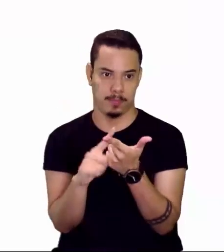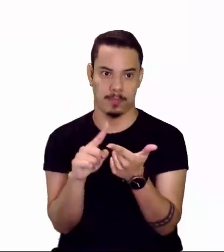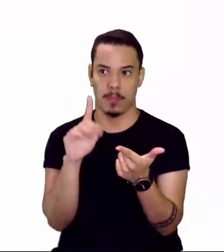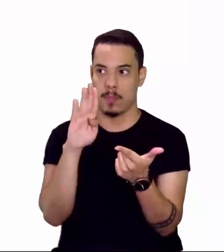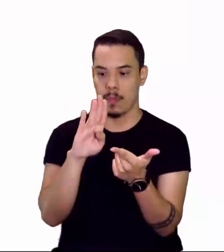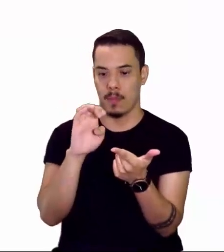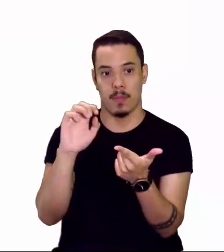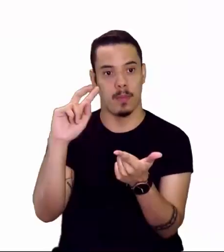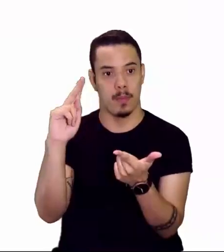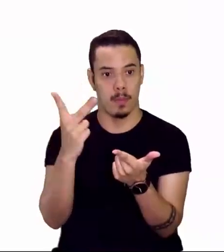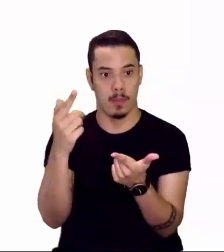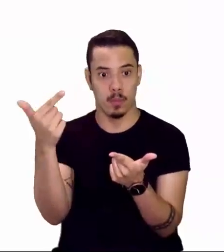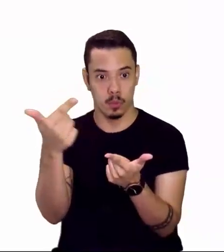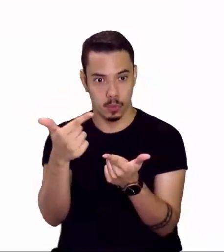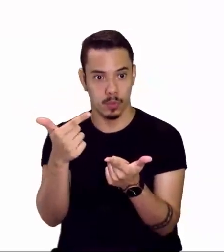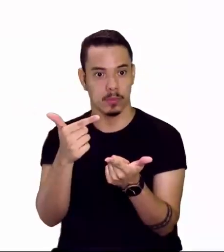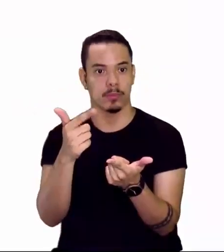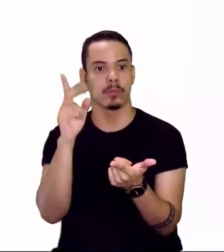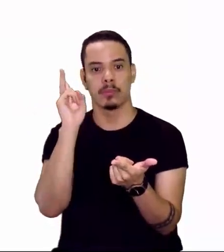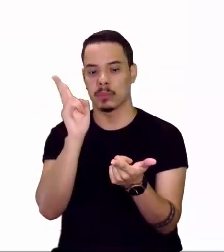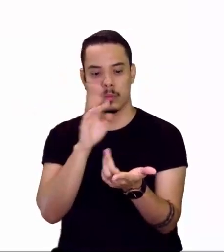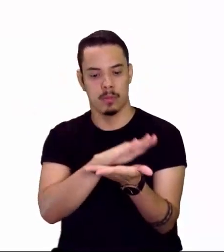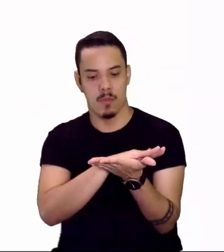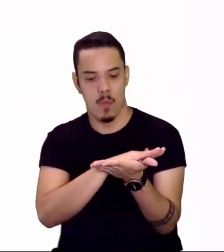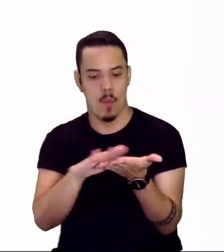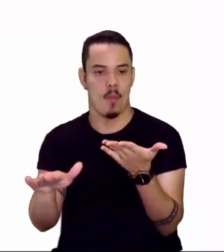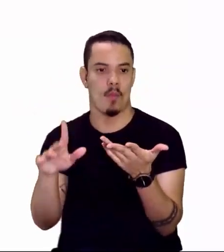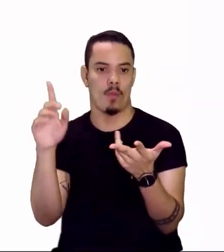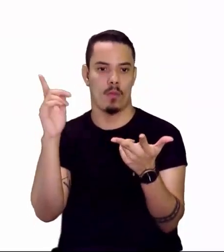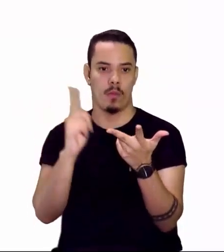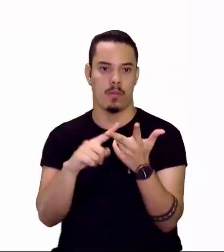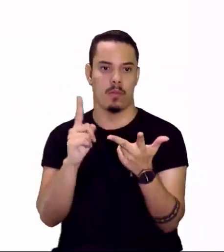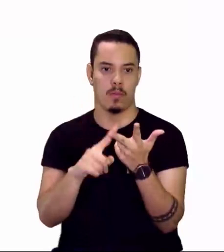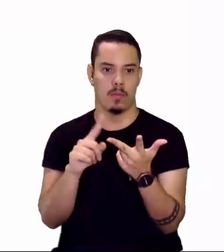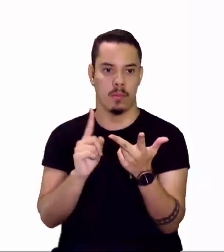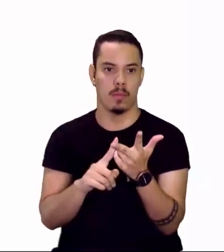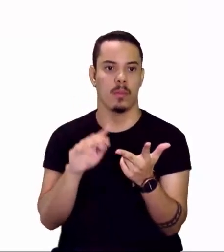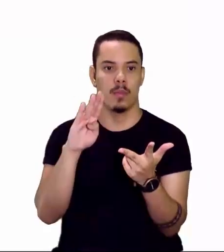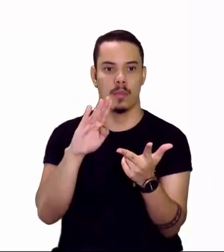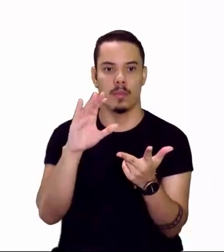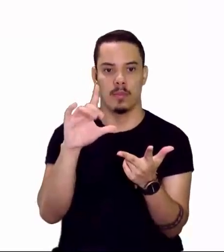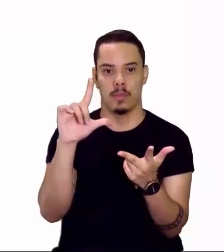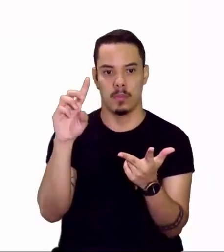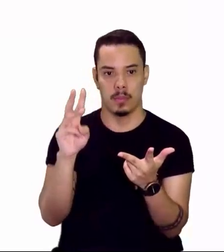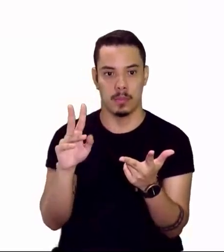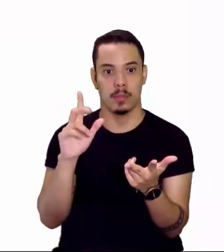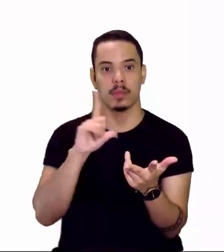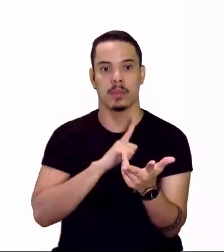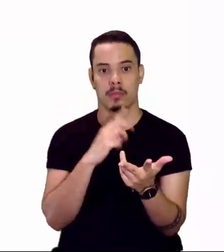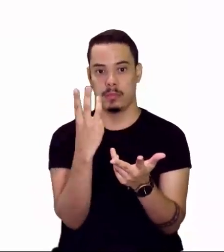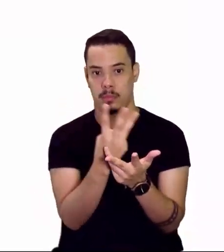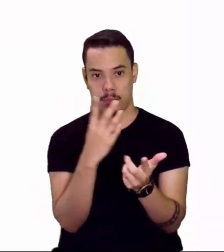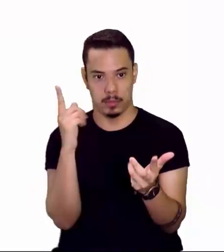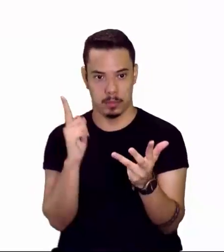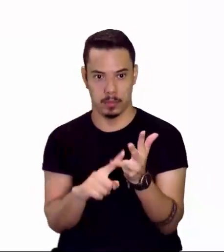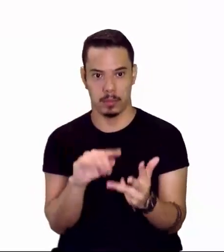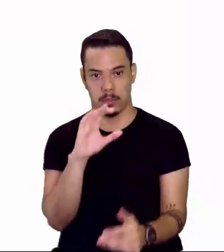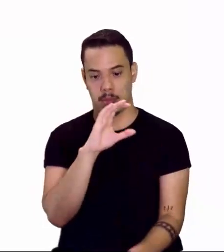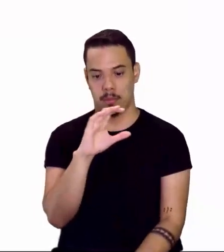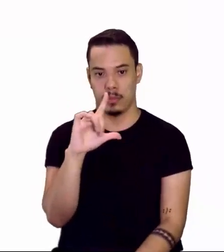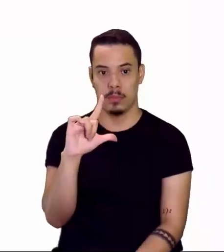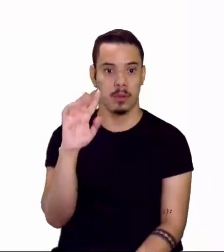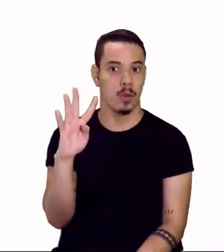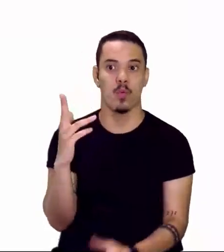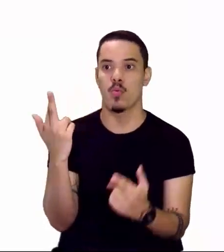graus. BeCl3 é trigonal plana, 120 graus. CCl4 é como fosse